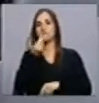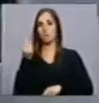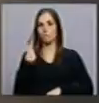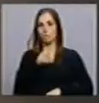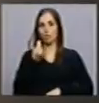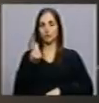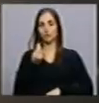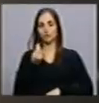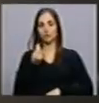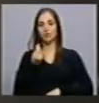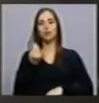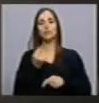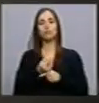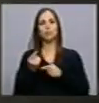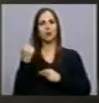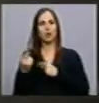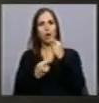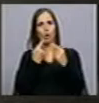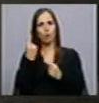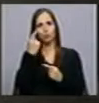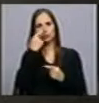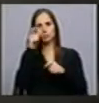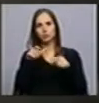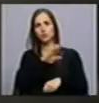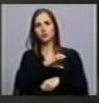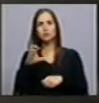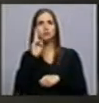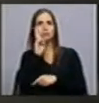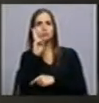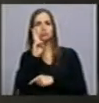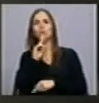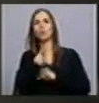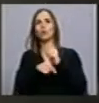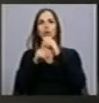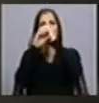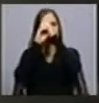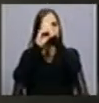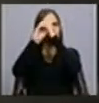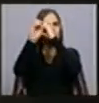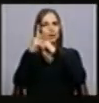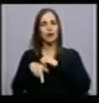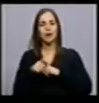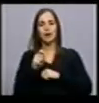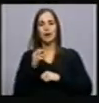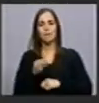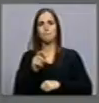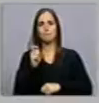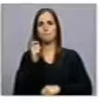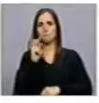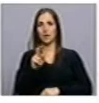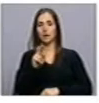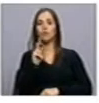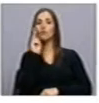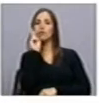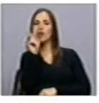contemporânea, porque alguns astrónomos detectaram nos registros do Kepler, do telescópio espacial Kepler, que esta estrela apresentava quebras no